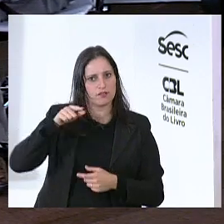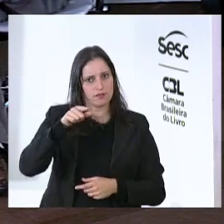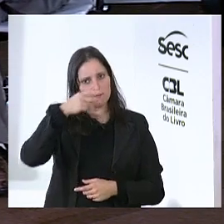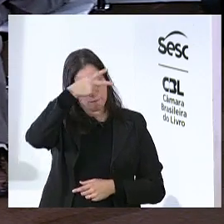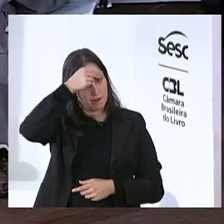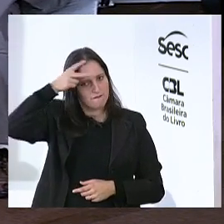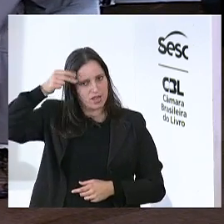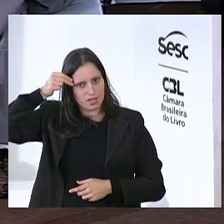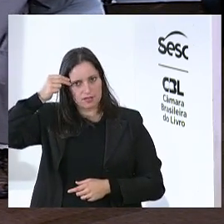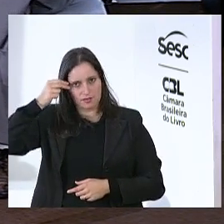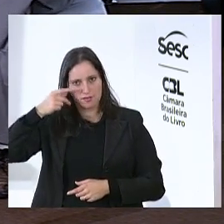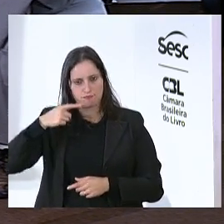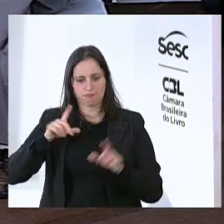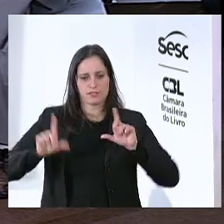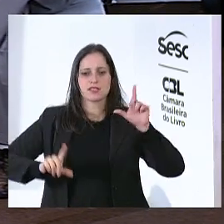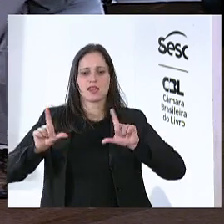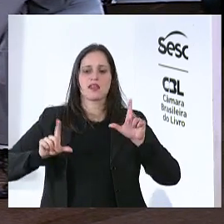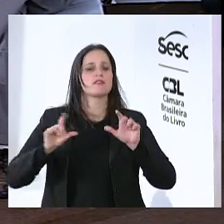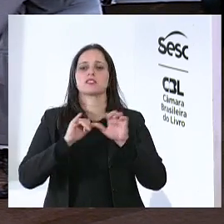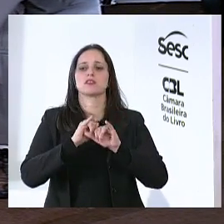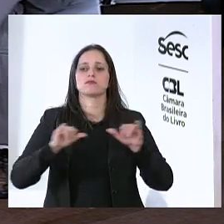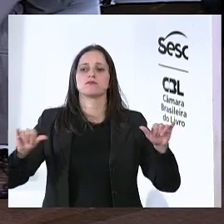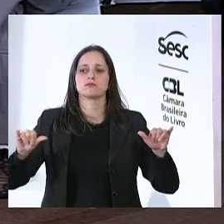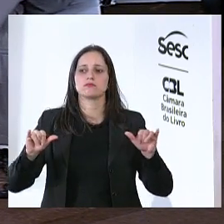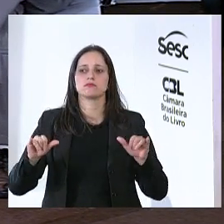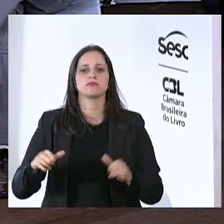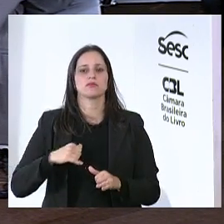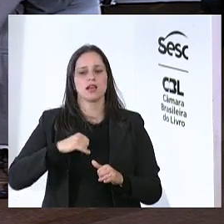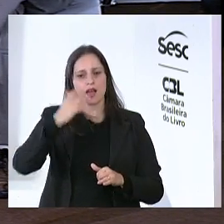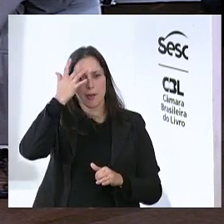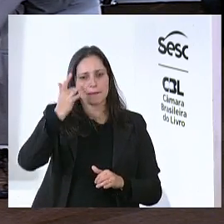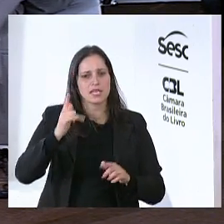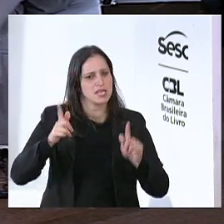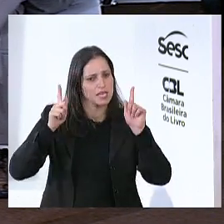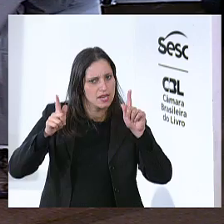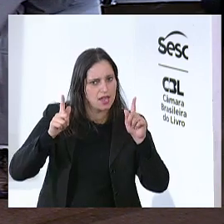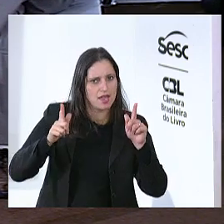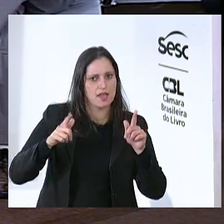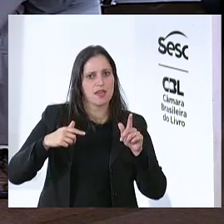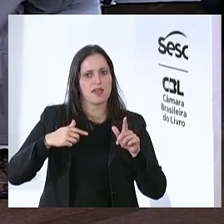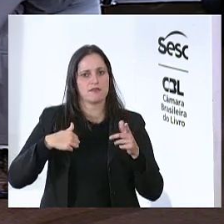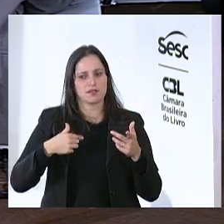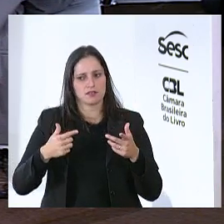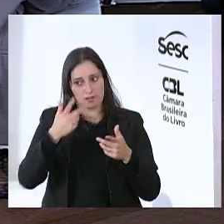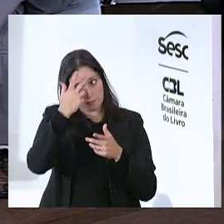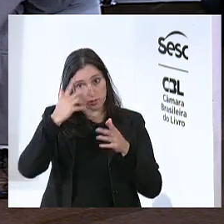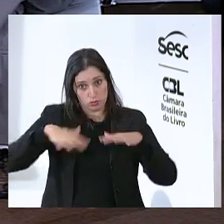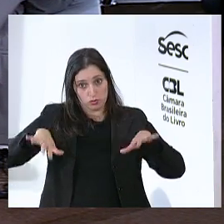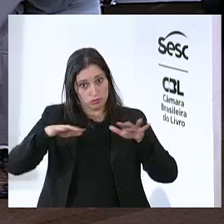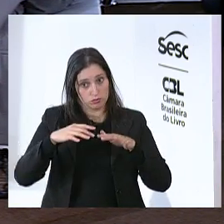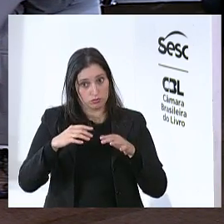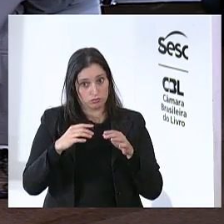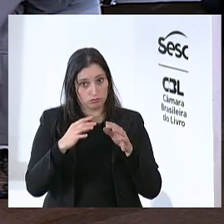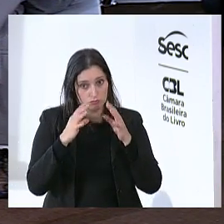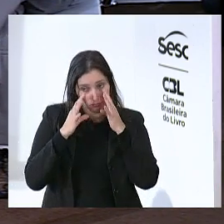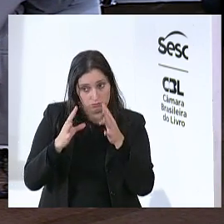Enfim, olha, cidadãos, amanhã teremos uma greve. Enfim, era uma questão de interesse público. O Tribunal de